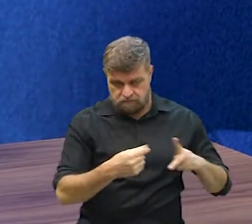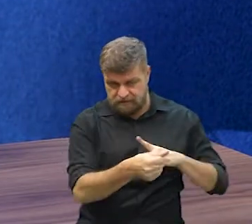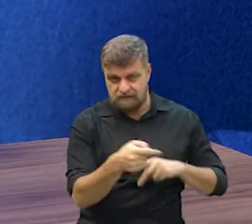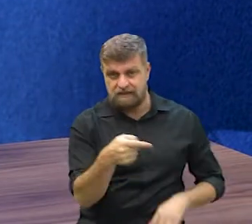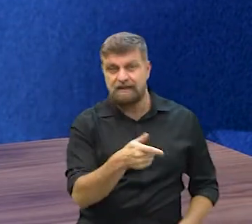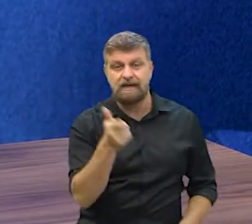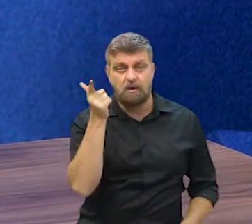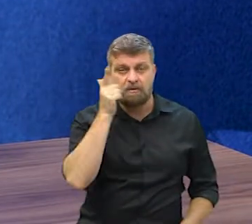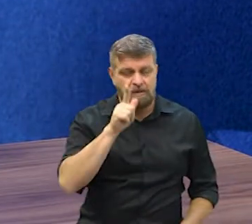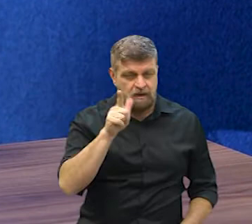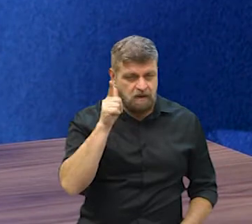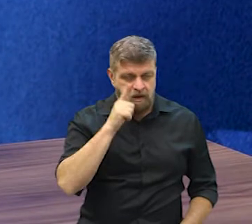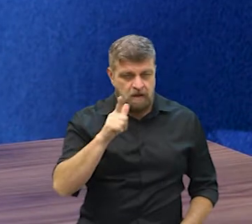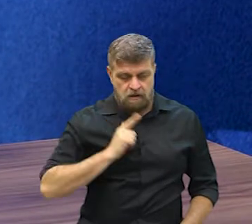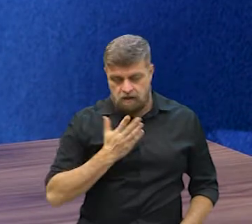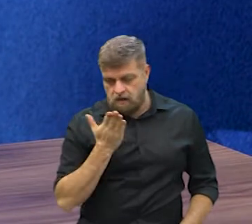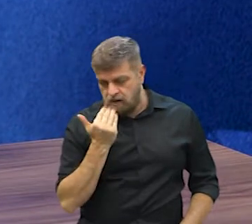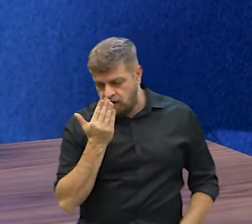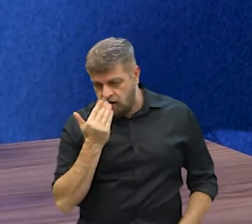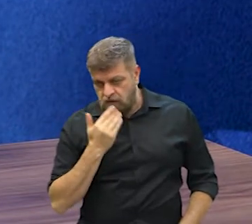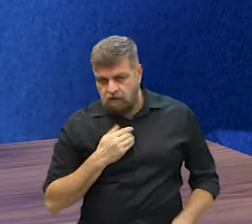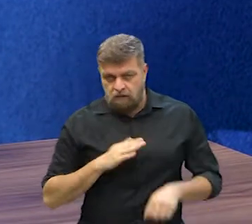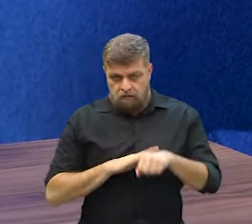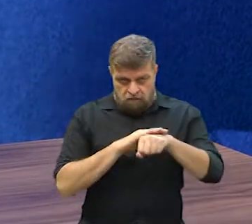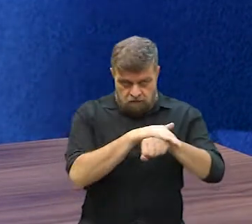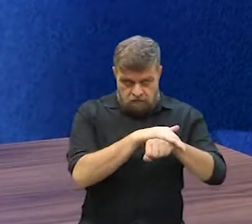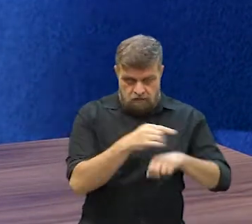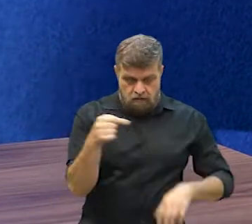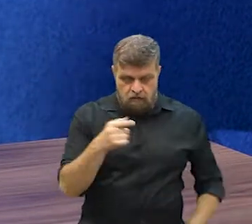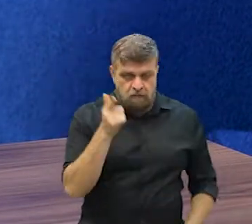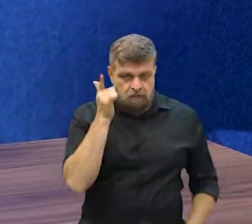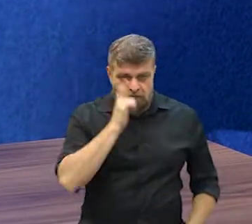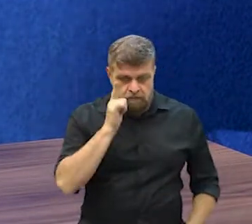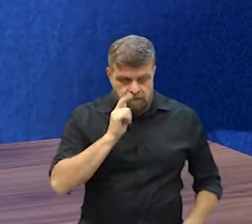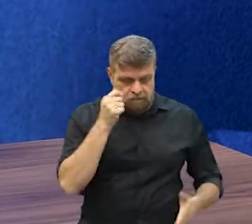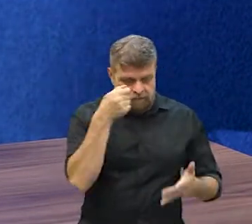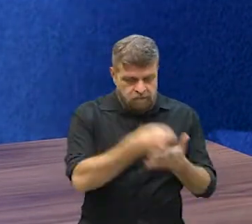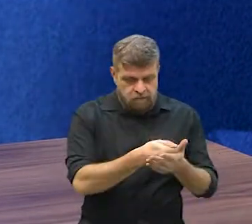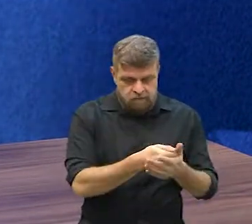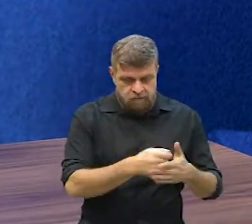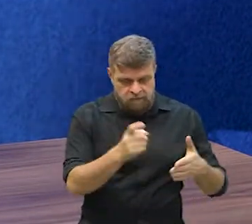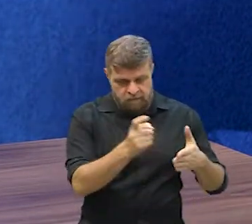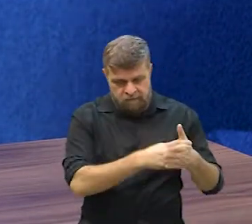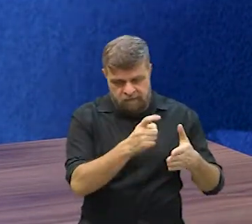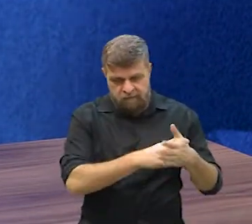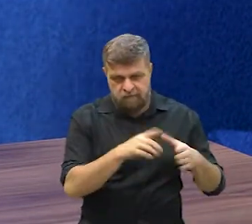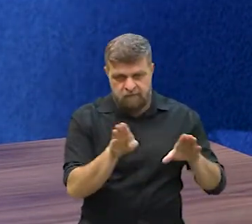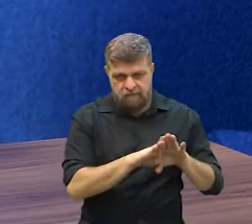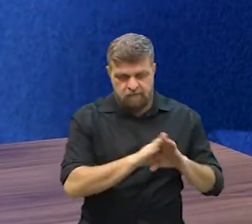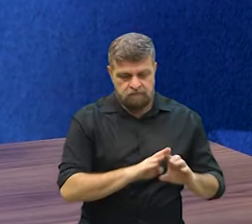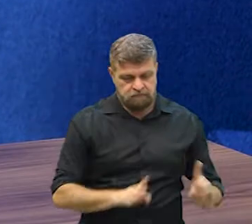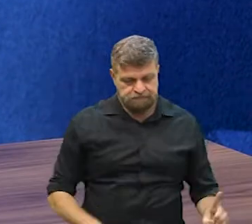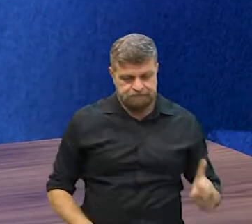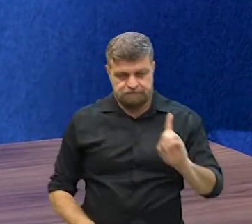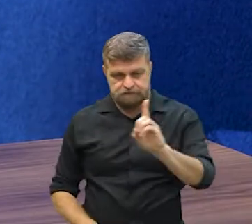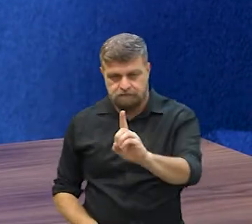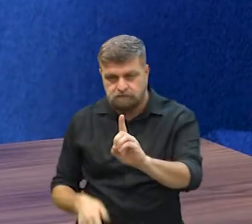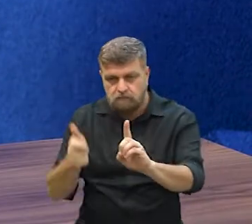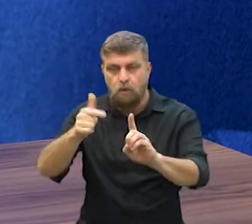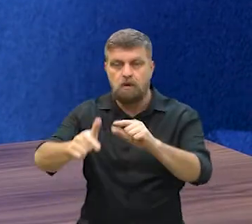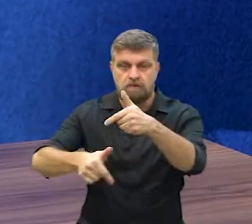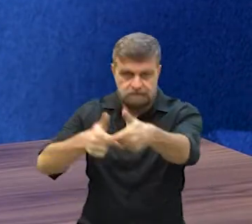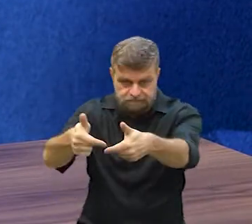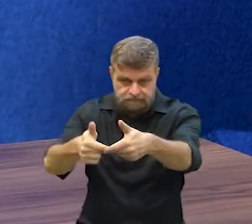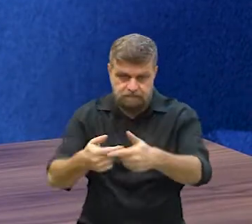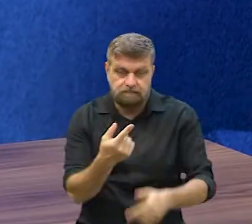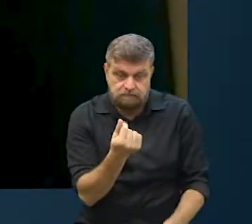nessa tarefa para conseguir se alimentar naquela noite, para conseguir pagar as suas contas e até se deslocar para a próxima